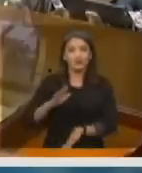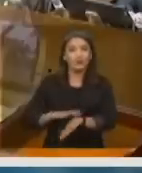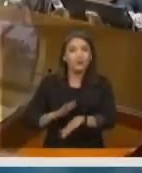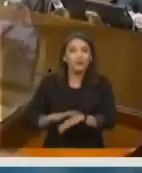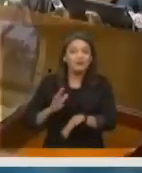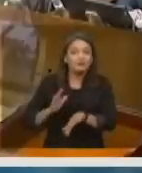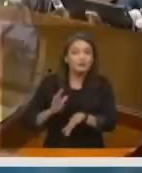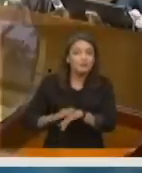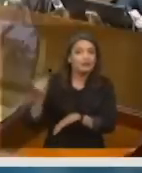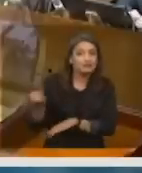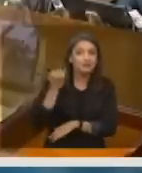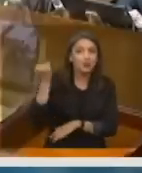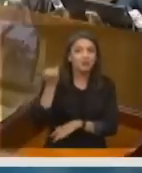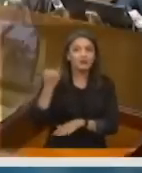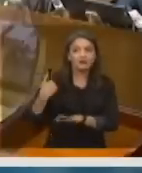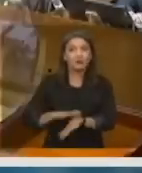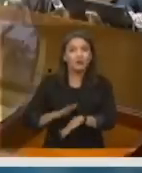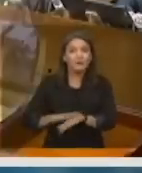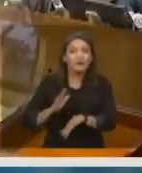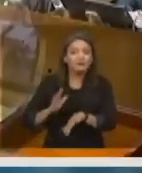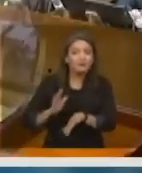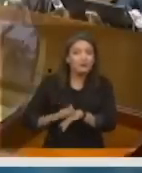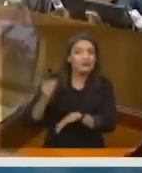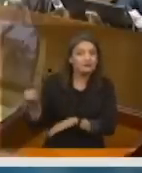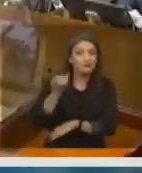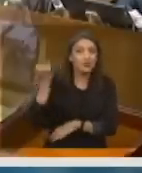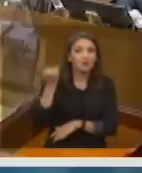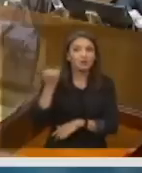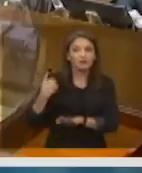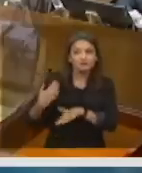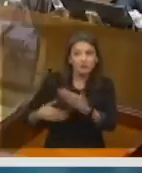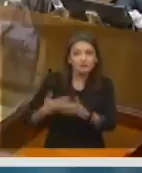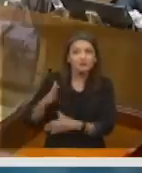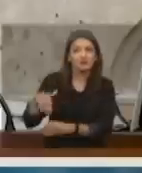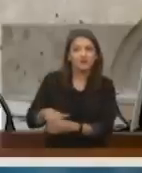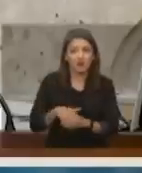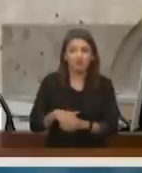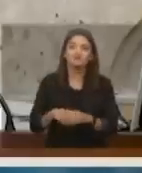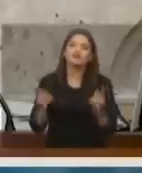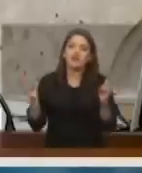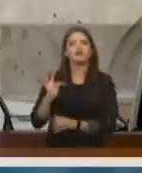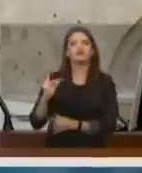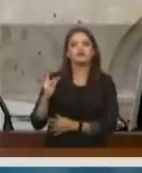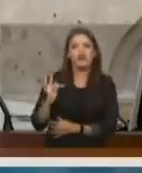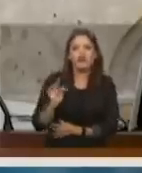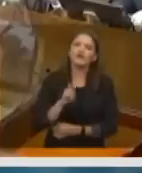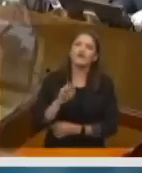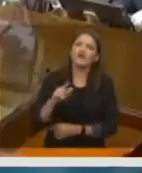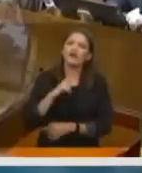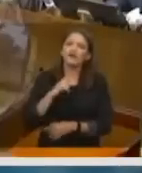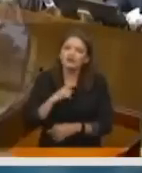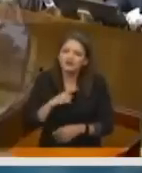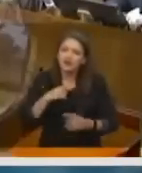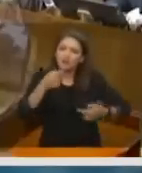atos de improbidade administrativa, possam novamente concorrer nas próximas eleições, Marcelo. Agora, como é que a gente pode entender uma lei que